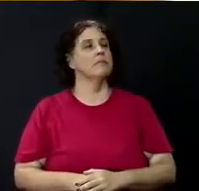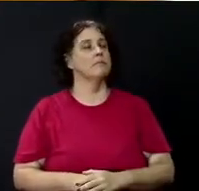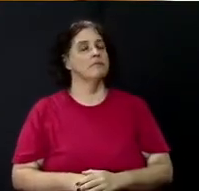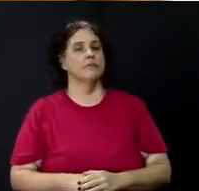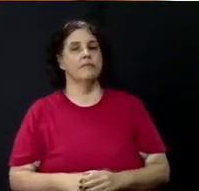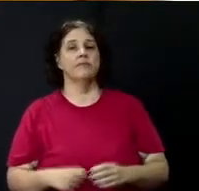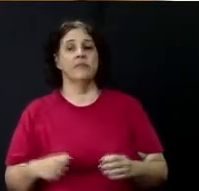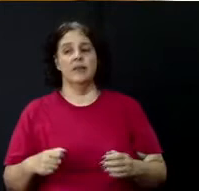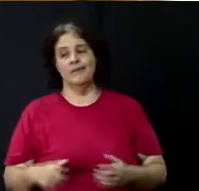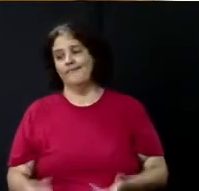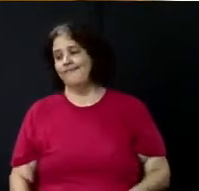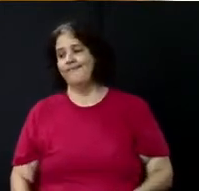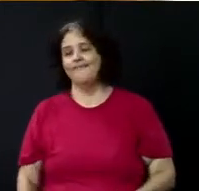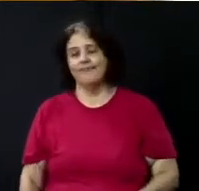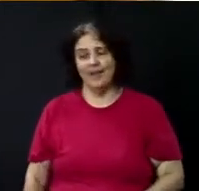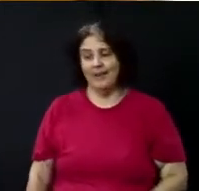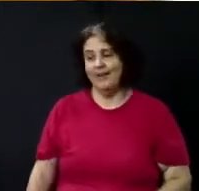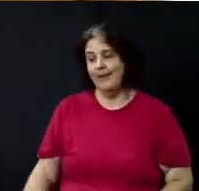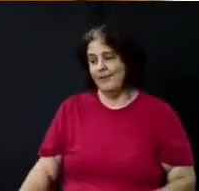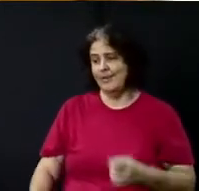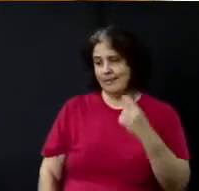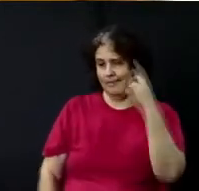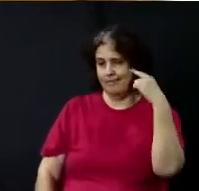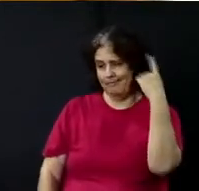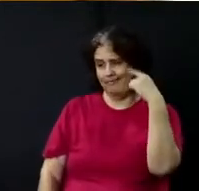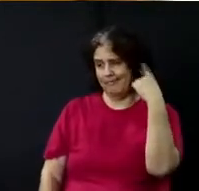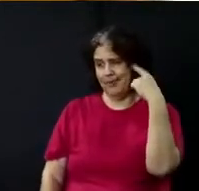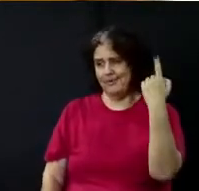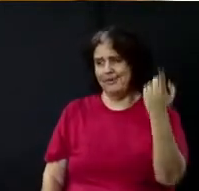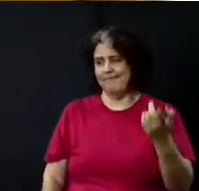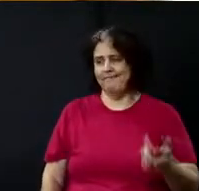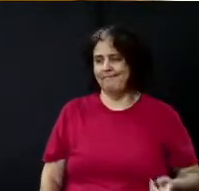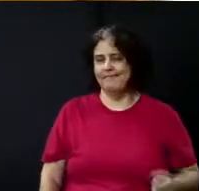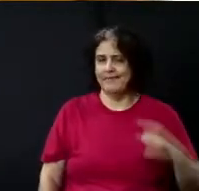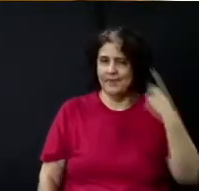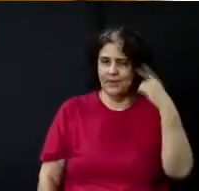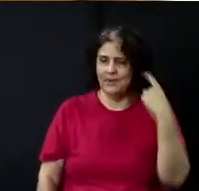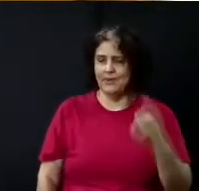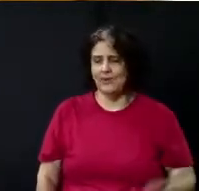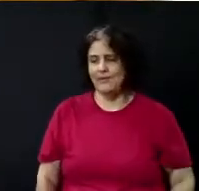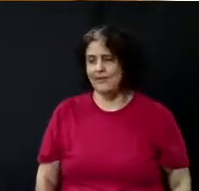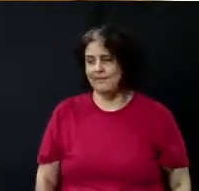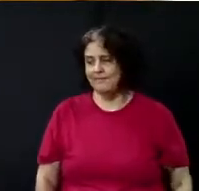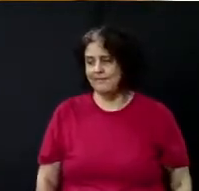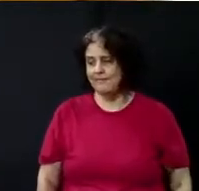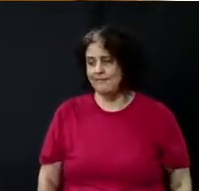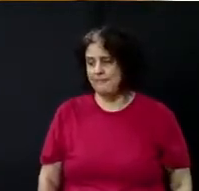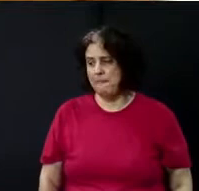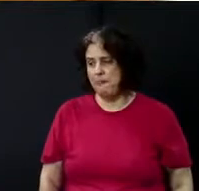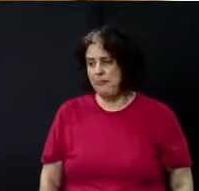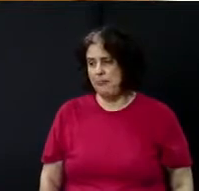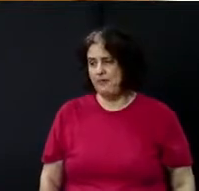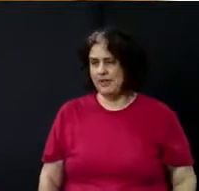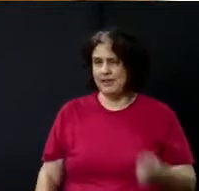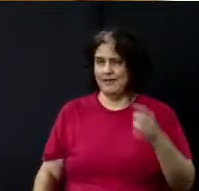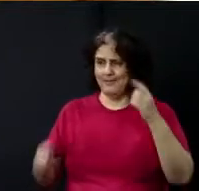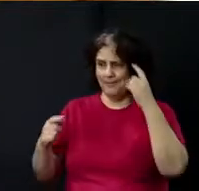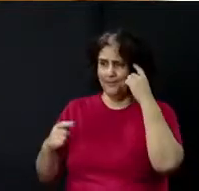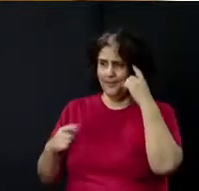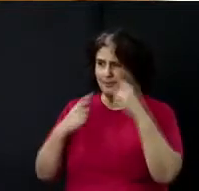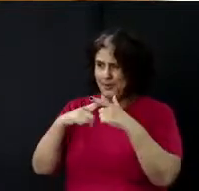da cabeça, alguma coisa lhe aconteceu. Não é possível. Falam com os pais, perguntam aos pais: esse aqui é o vosso